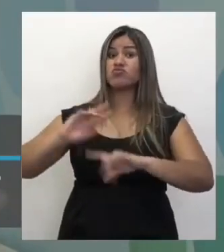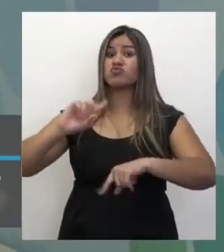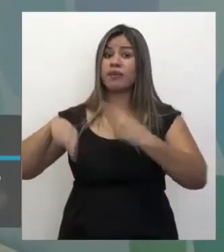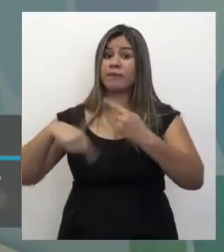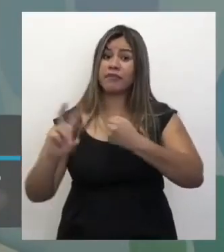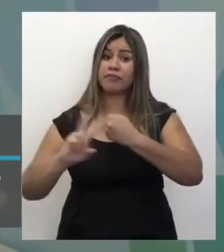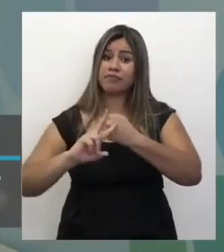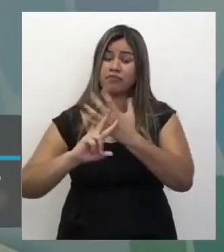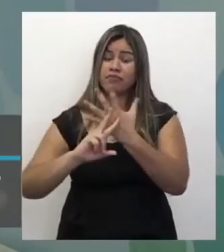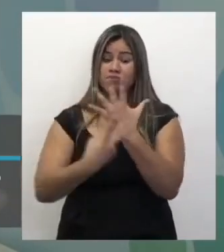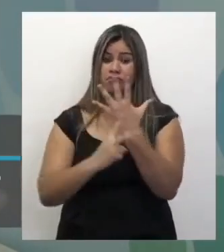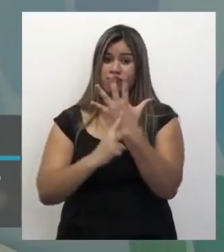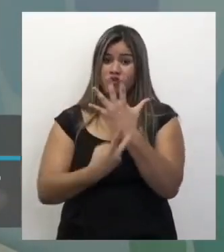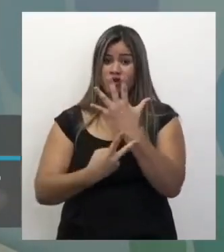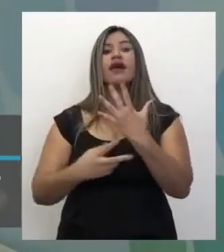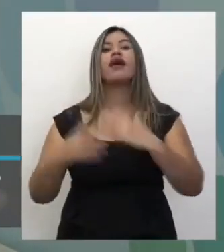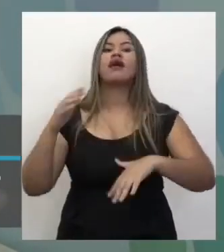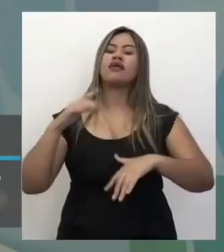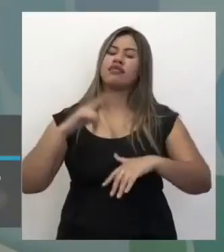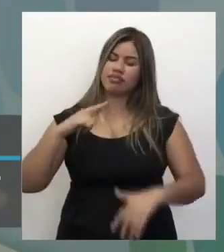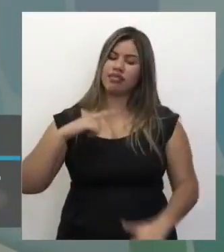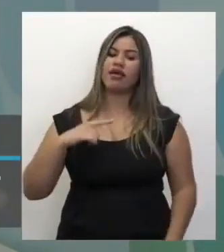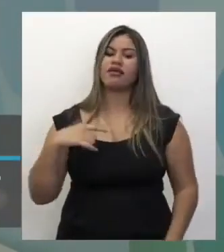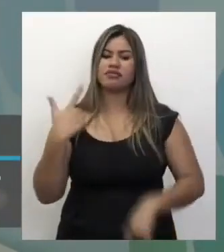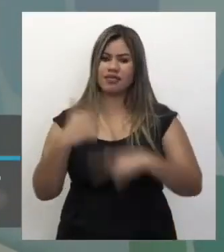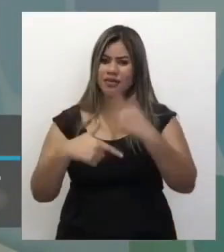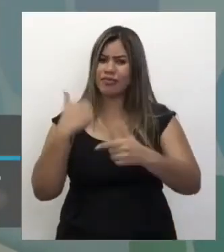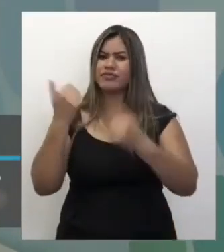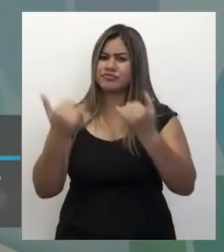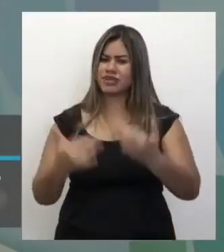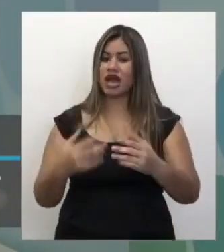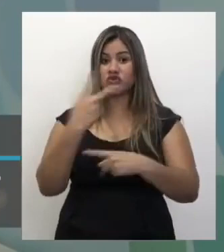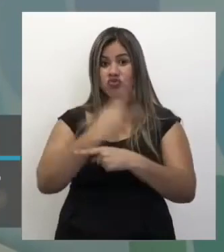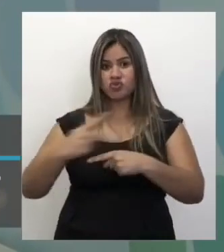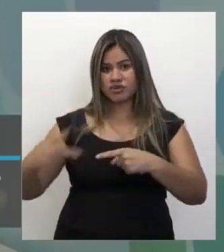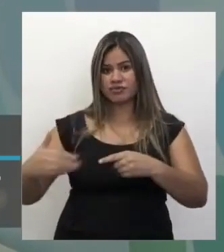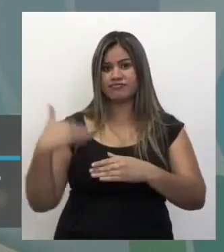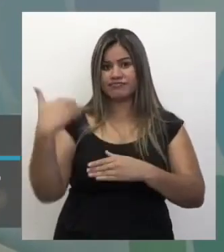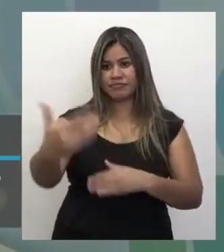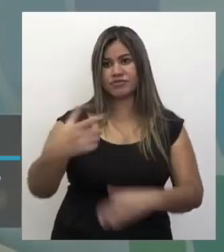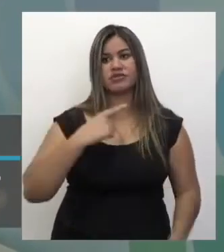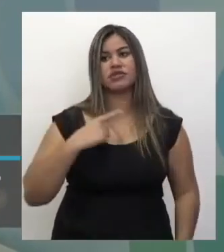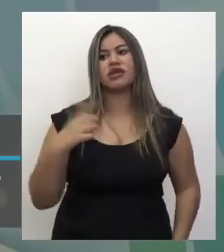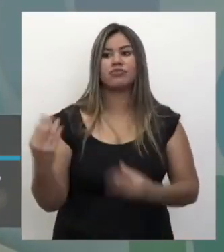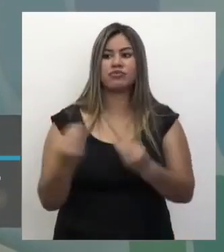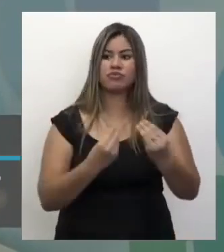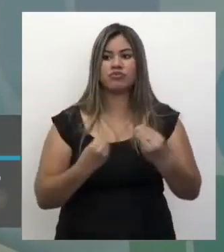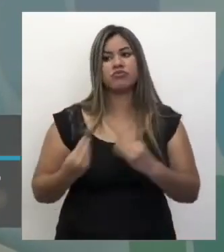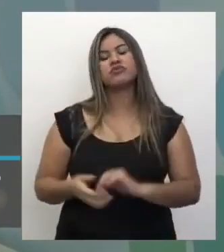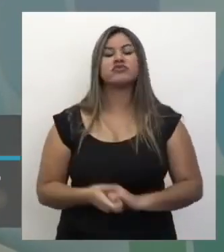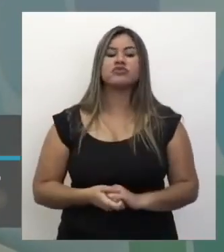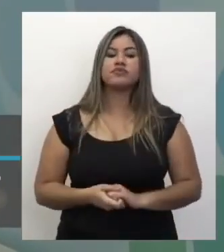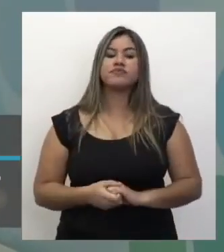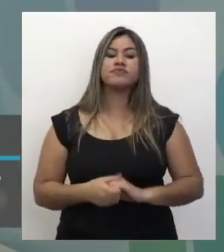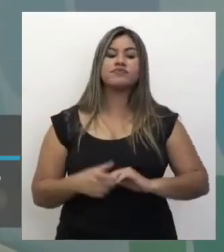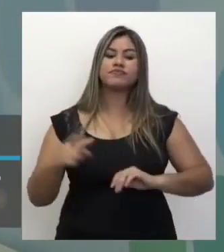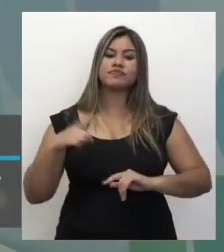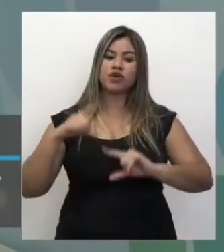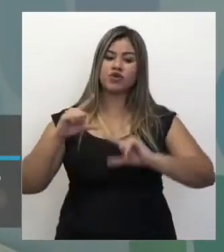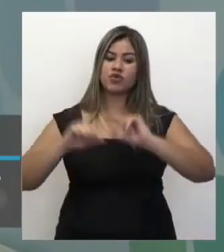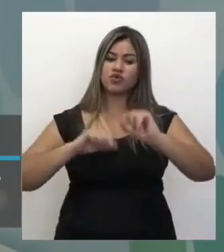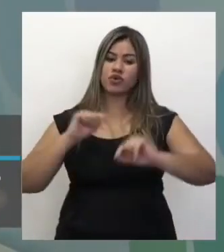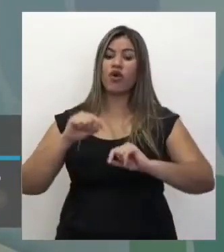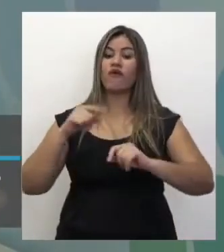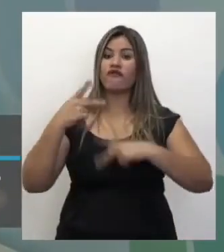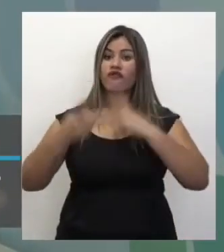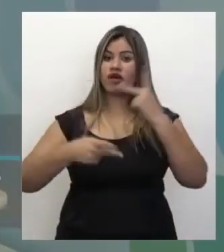gente vai trabalhar muito, tá? Depois, daqui umas 2 semanas, a gente vai trabalhar muito isso. E aí vem. Ai, gente, aqui que eu quero falar com vocês.